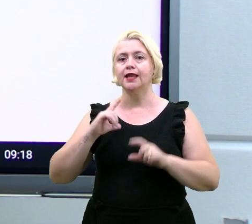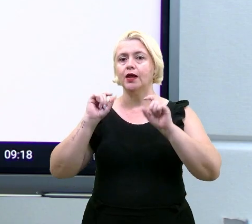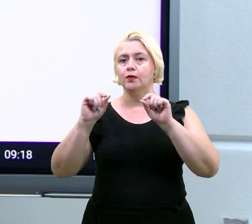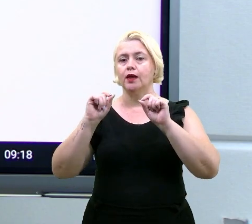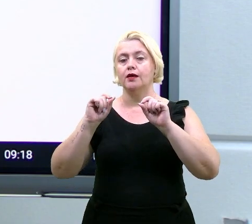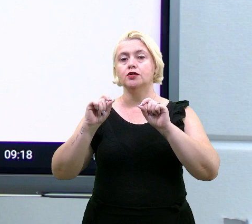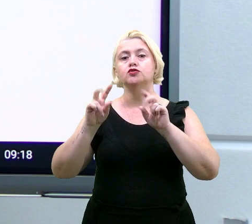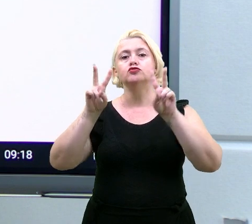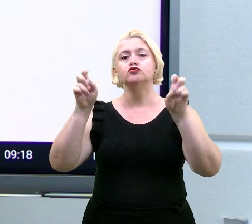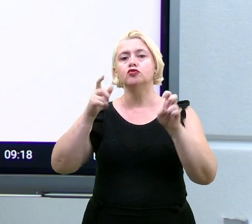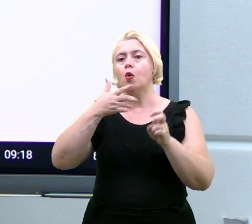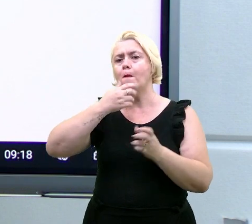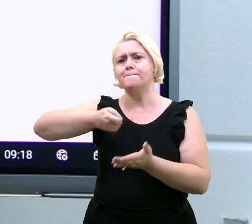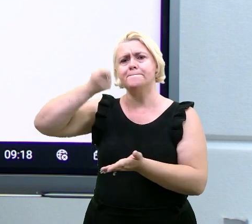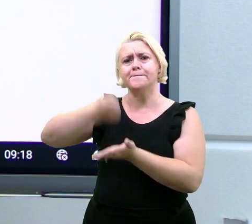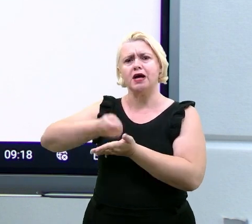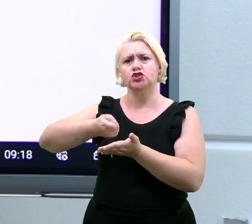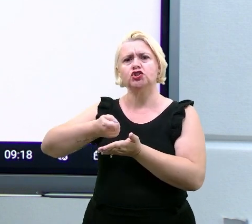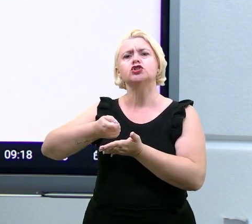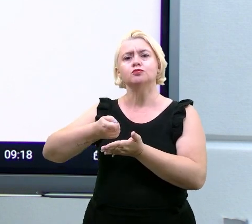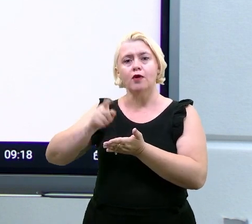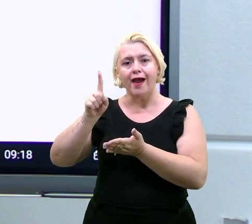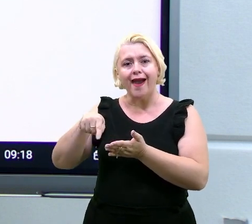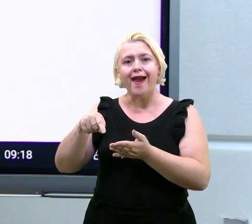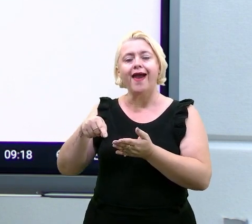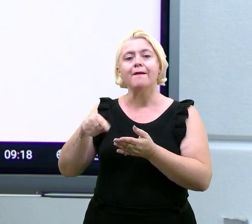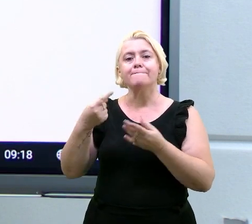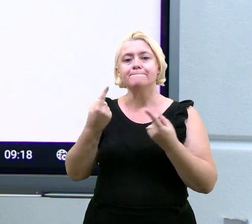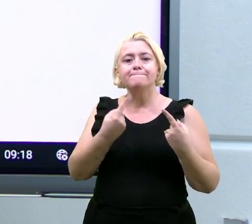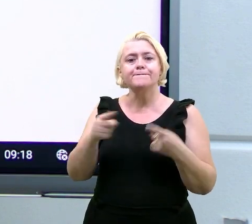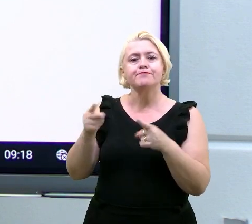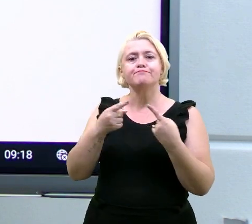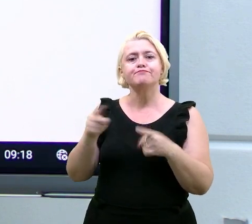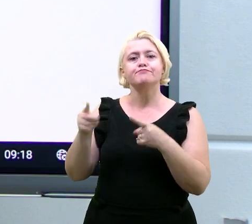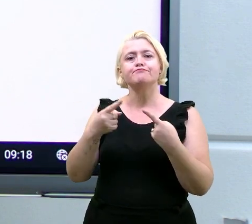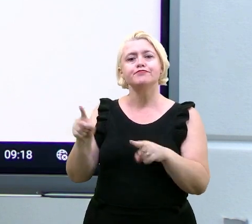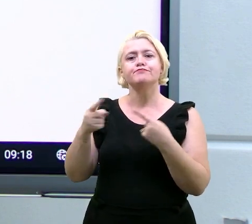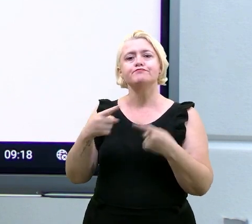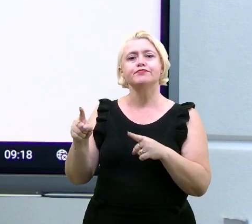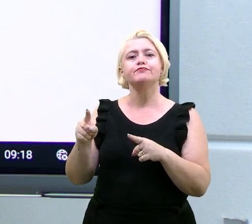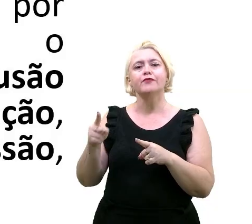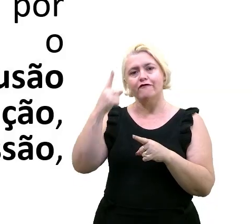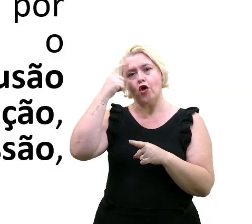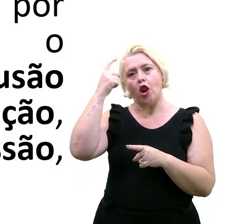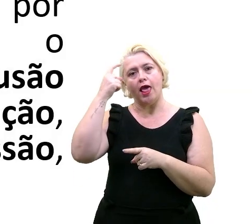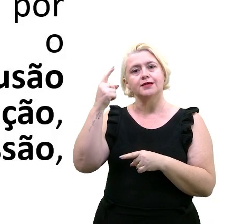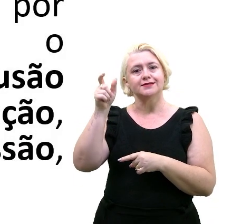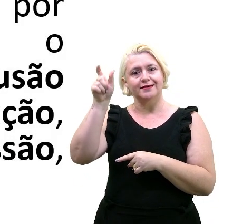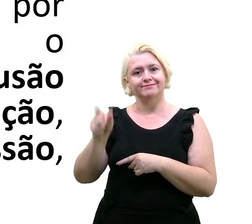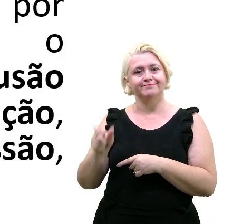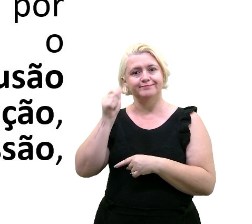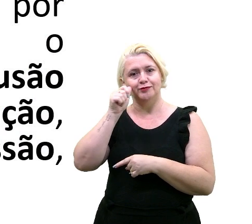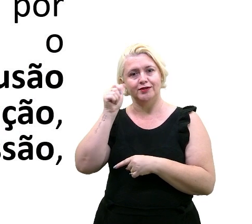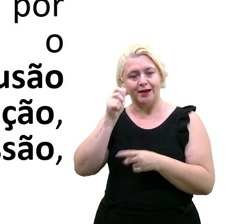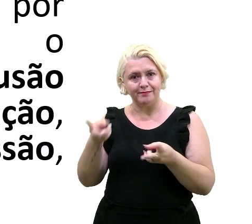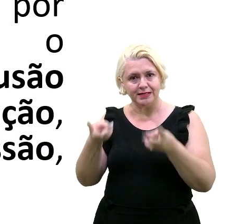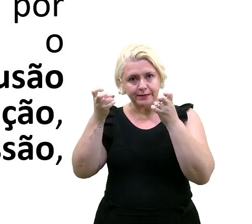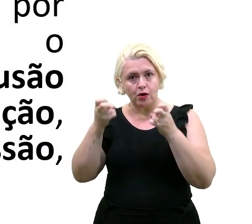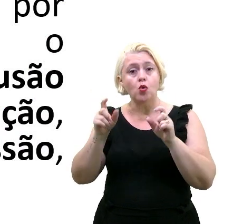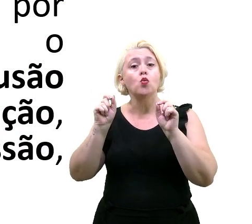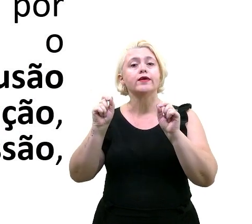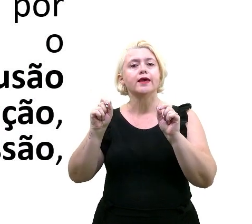machismo como impulsionador da violência contra a mulher percebe aí o